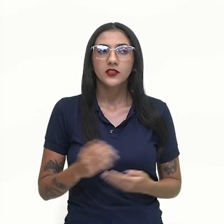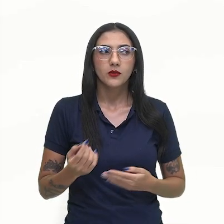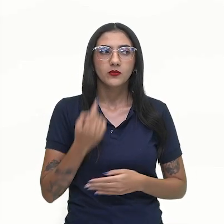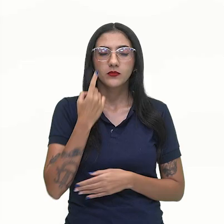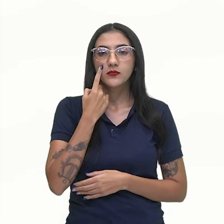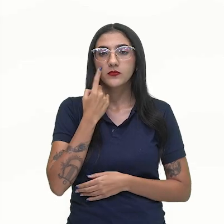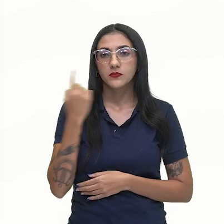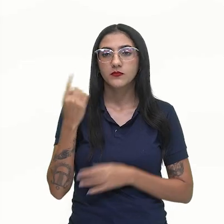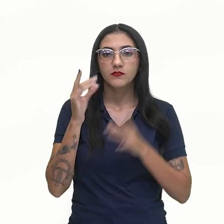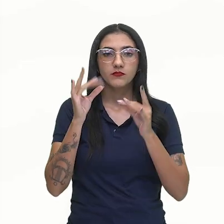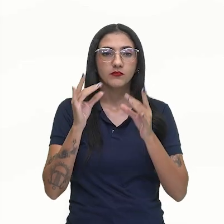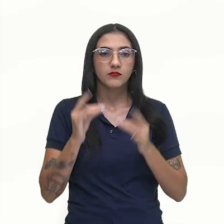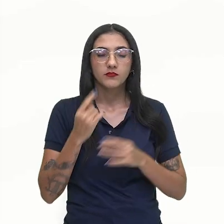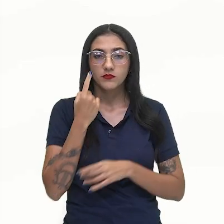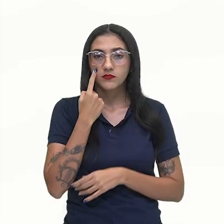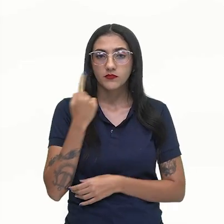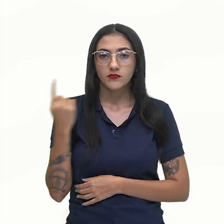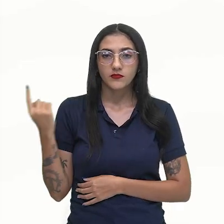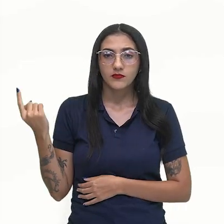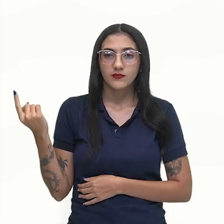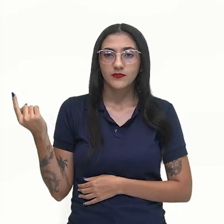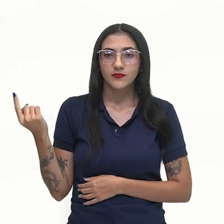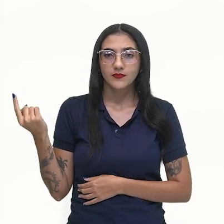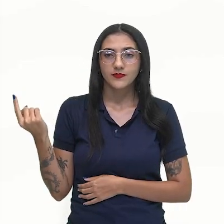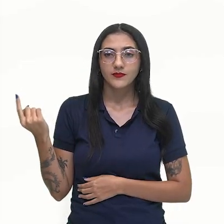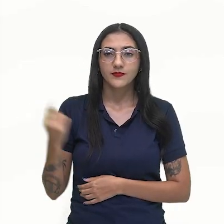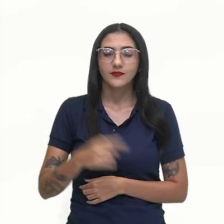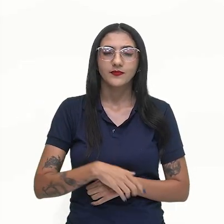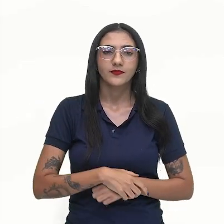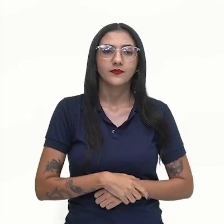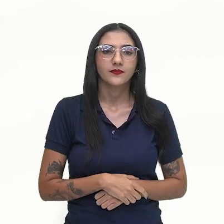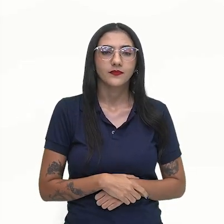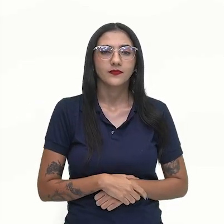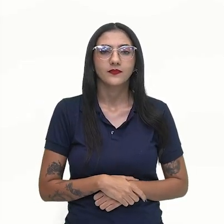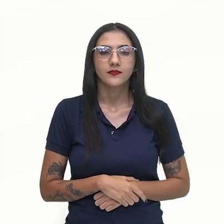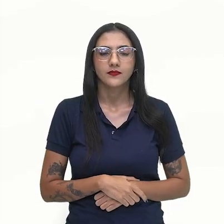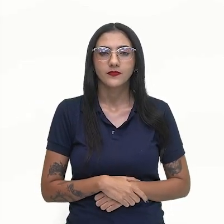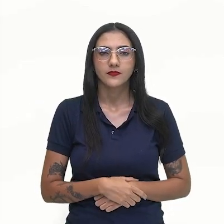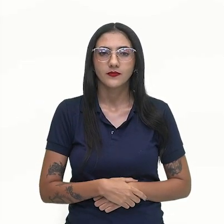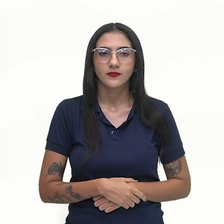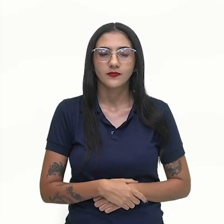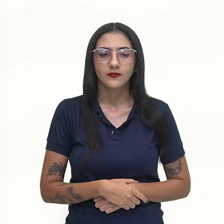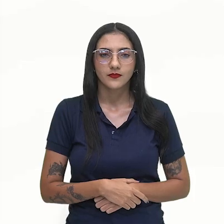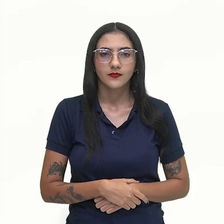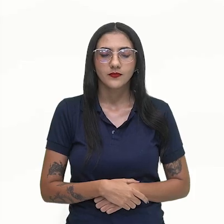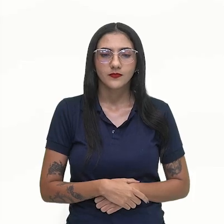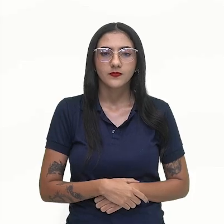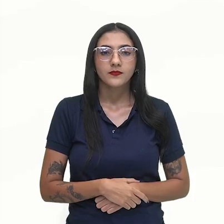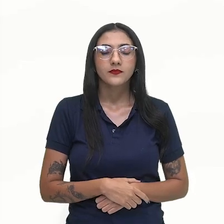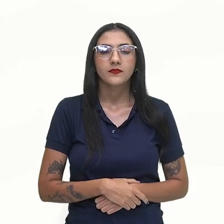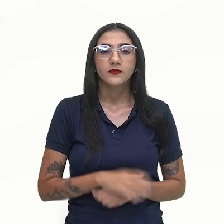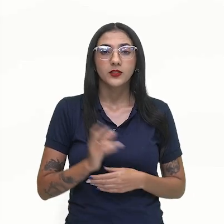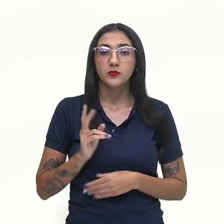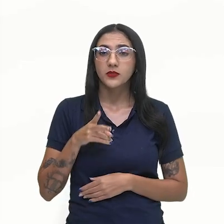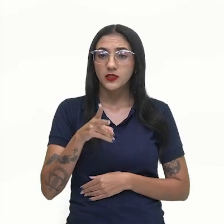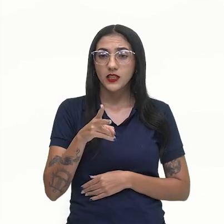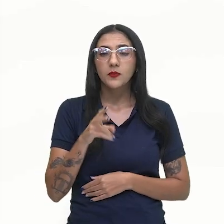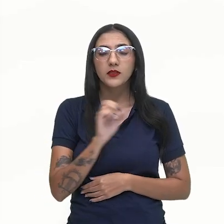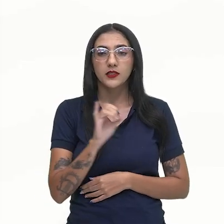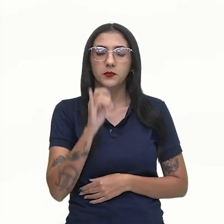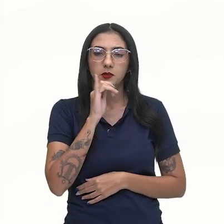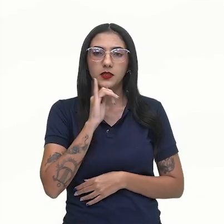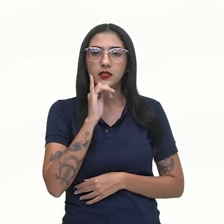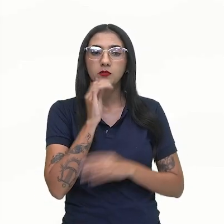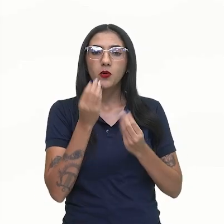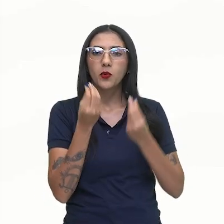aqui, this will exclude results related to cars and focus on animal. Tá bom? Então, toda vez que vocês forem